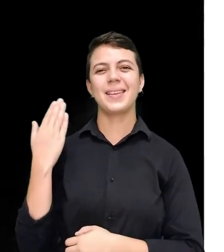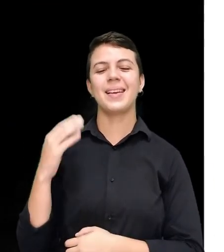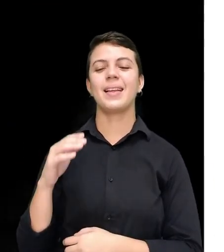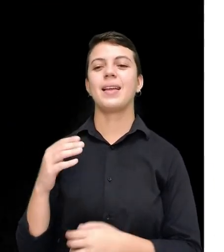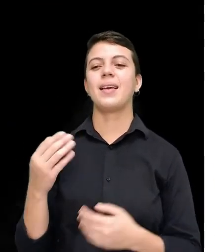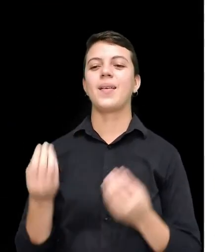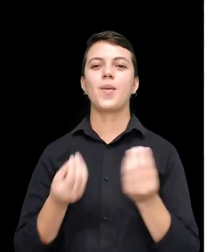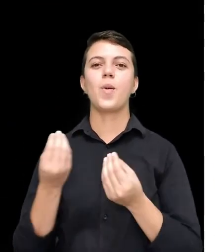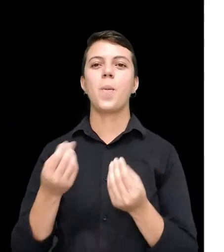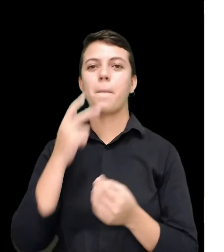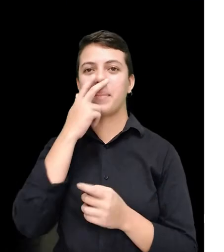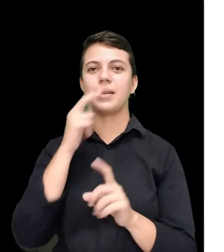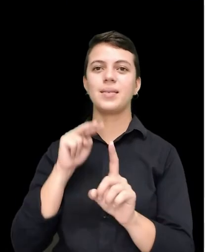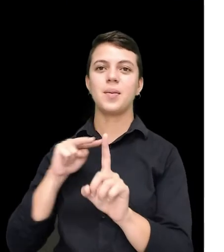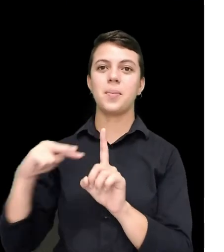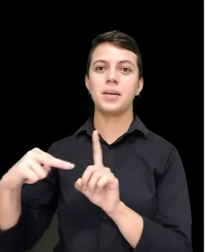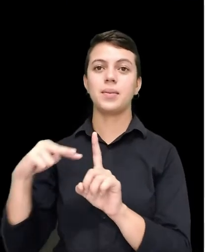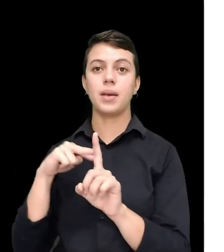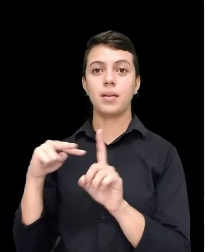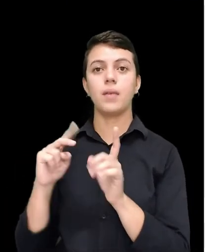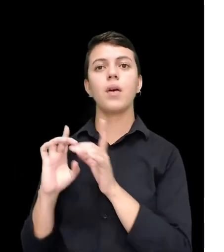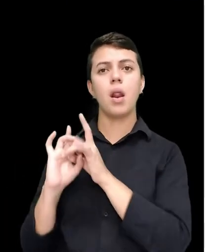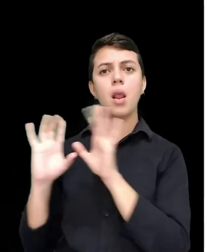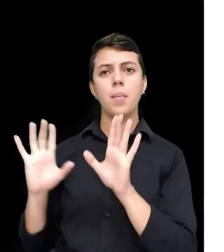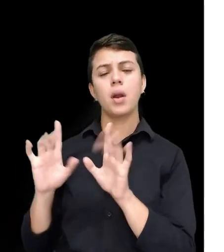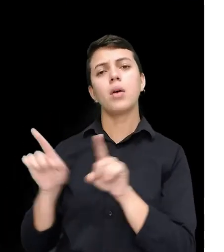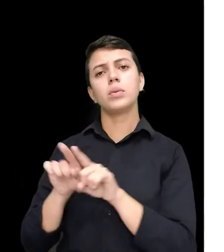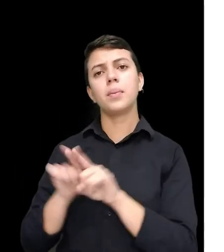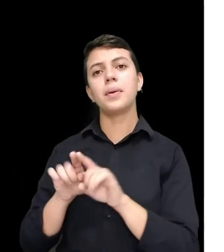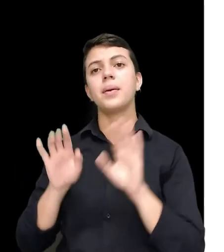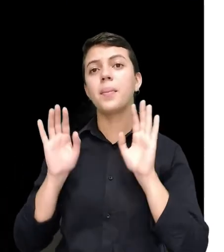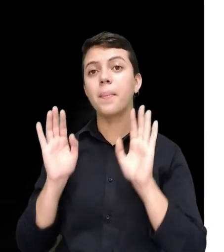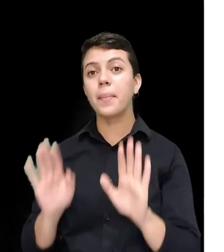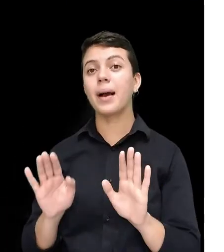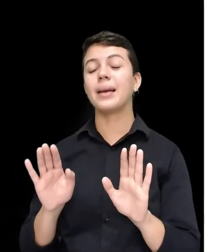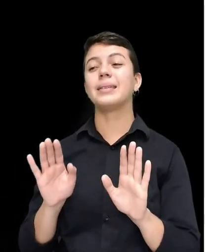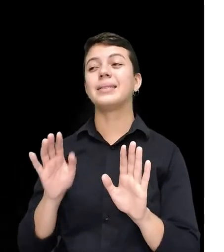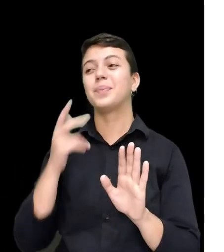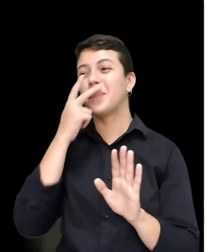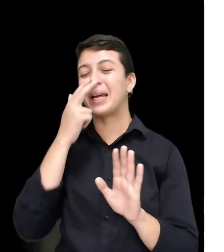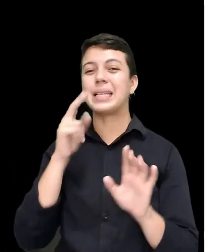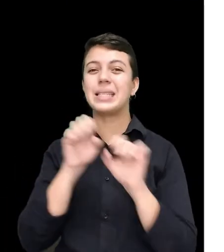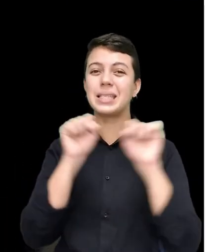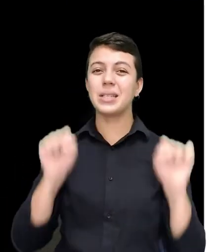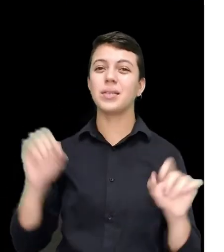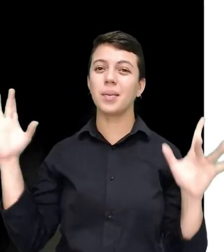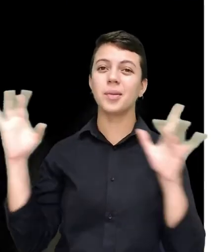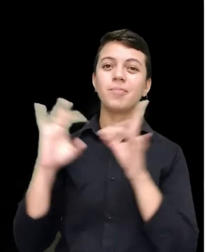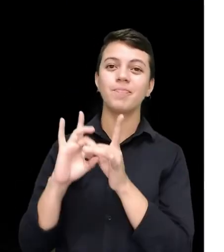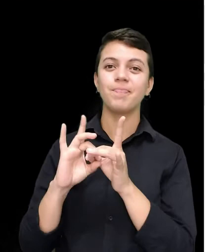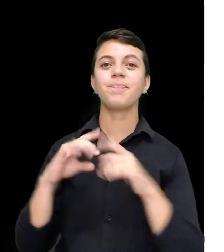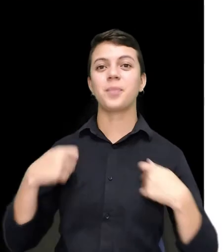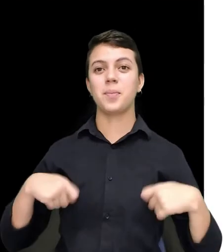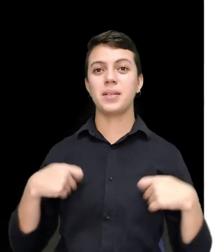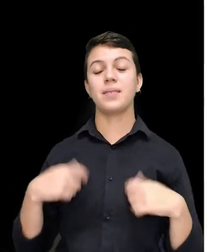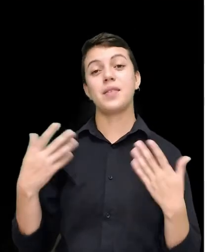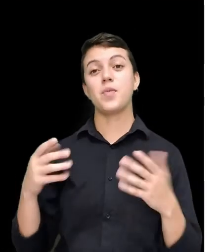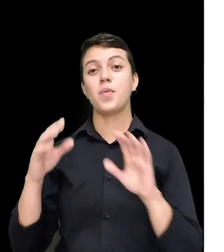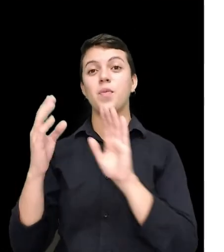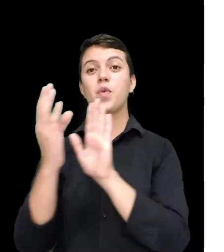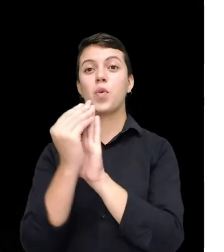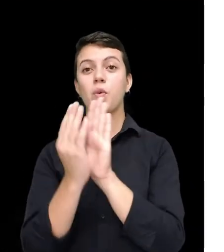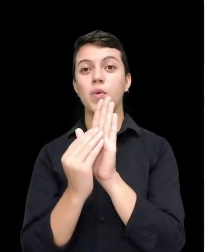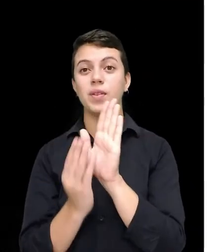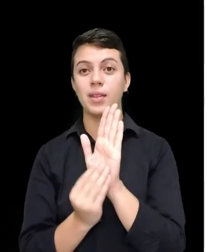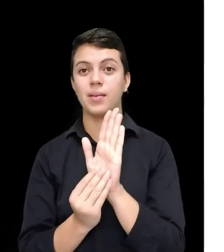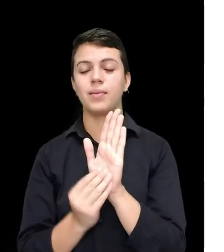se tinha essa perspectiva liberal de atender aí a um sistema, né? Então, os conteúdos